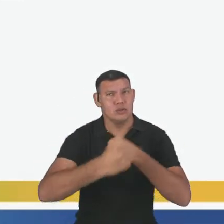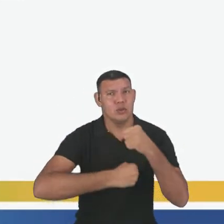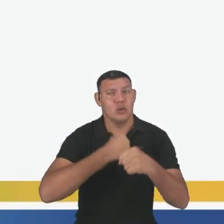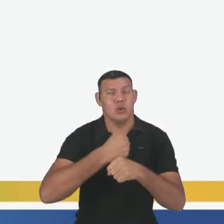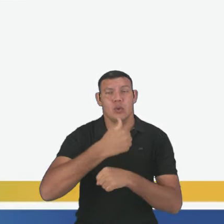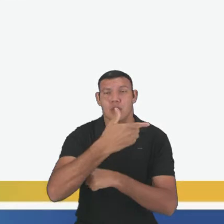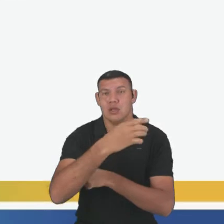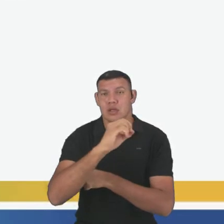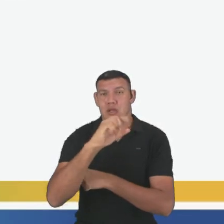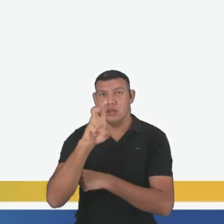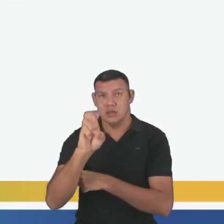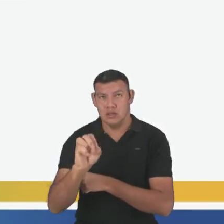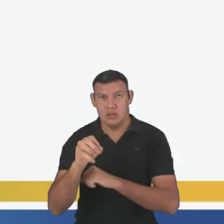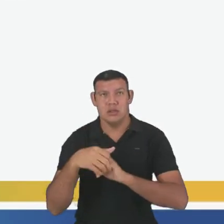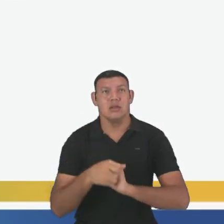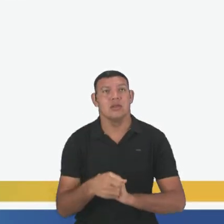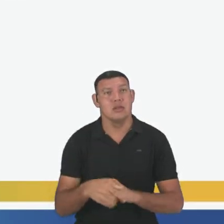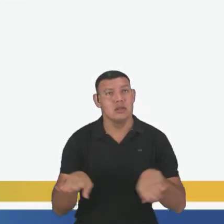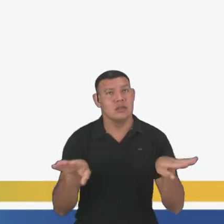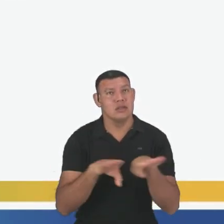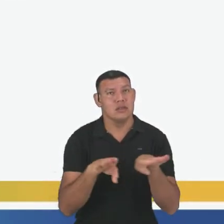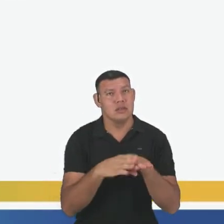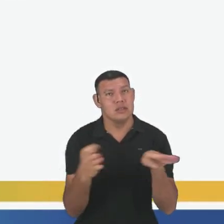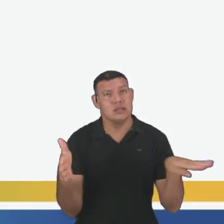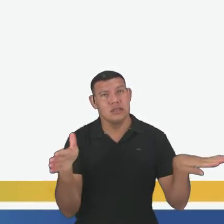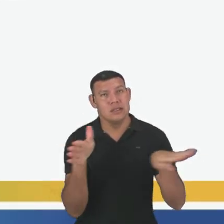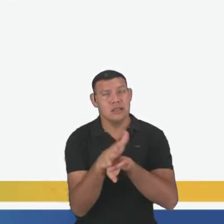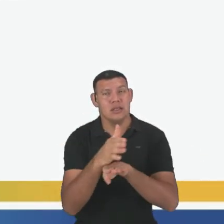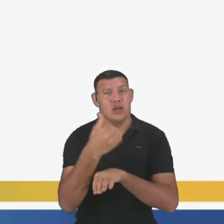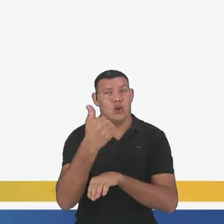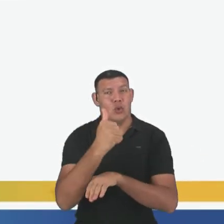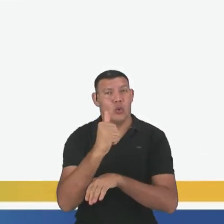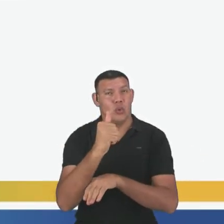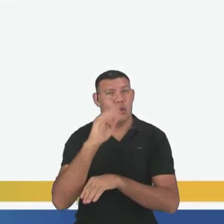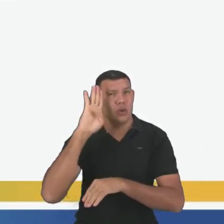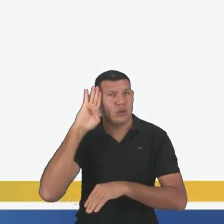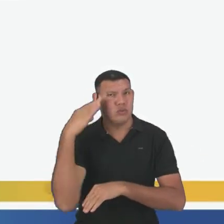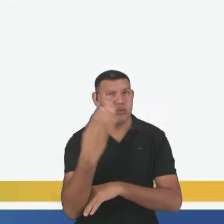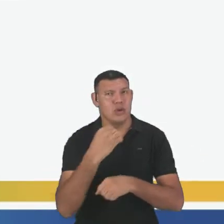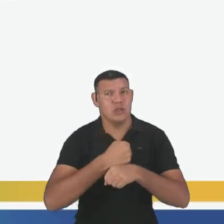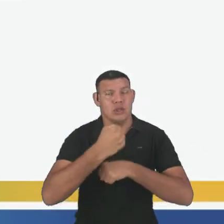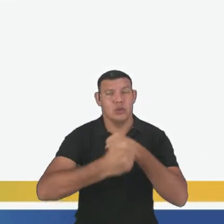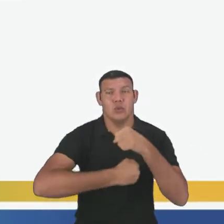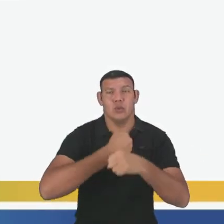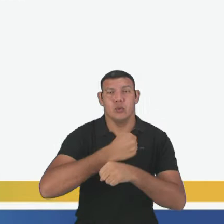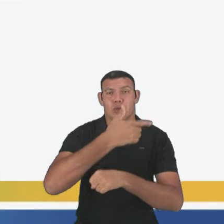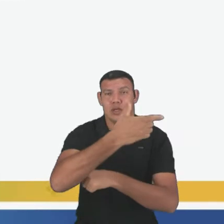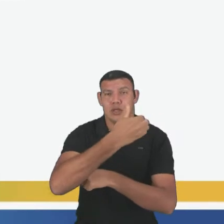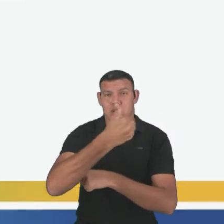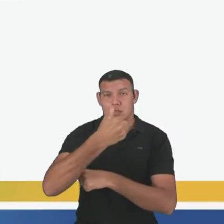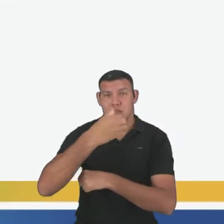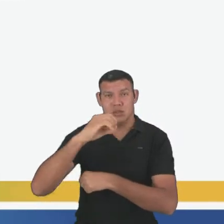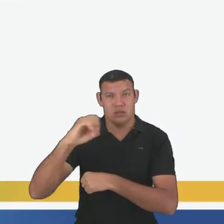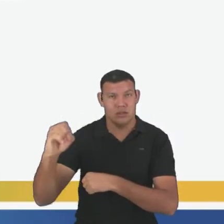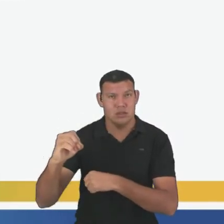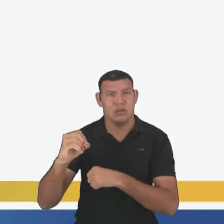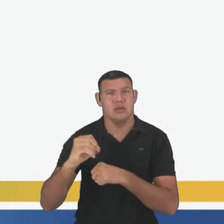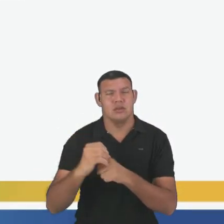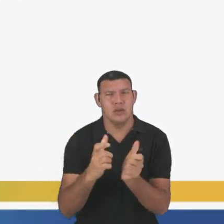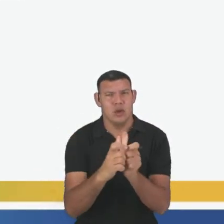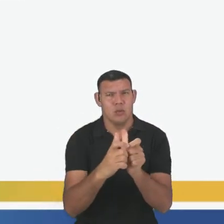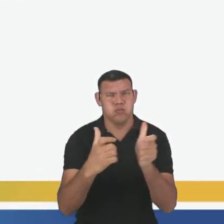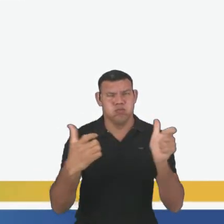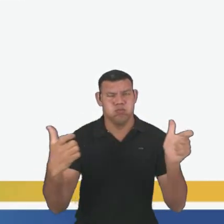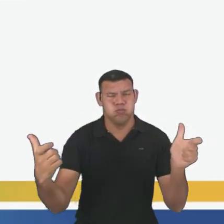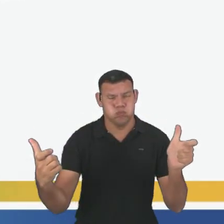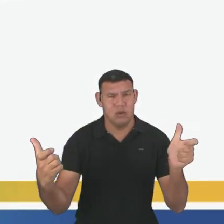2050 e pode chegar a 11 bilhões em 2100. Esse crescimento tão drástico é devido